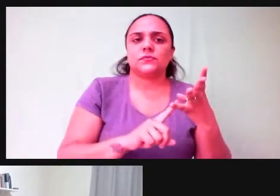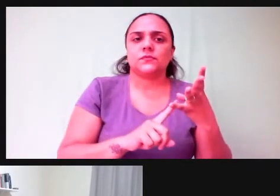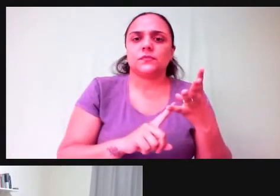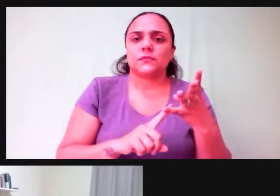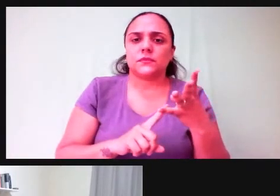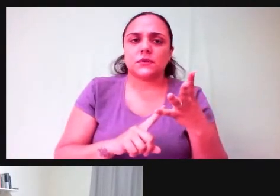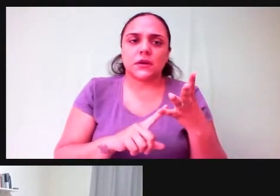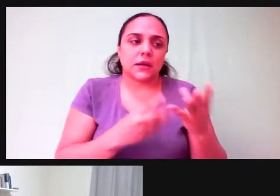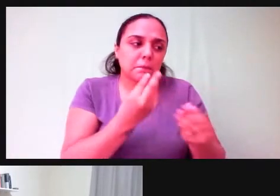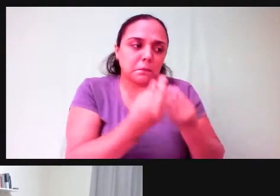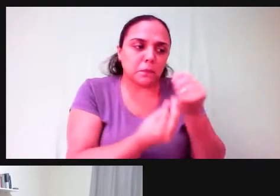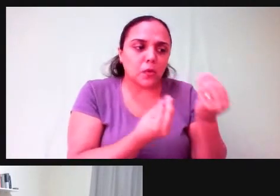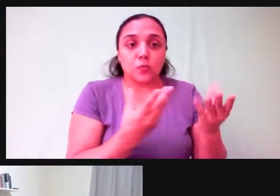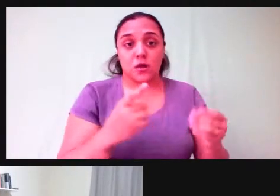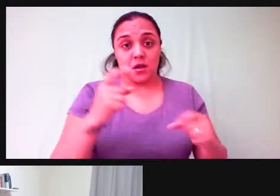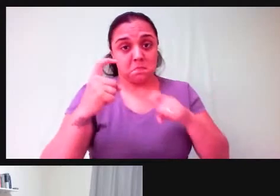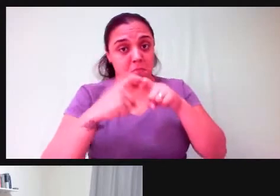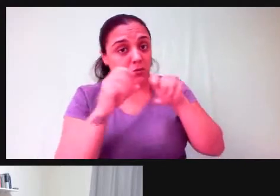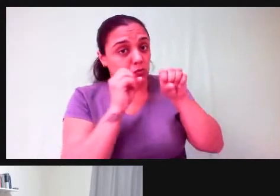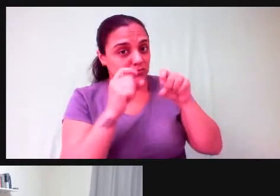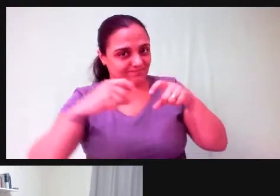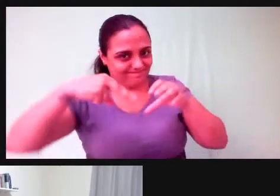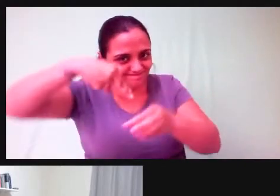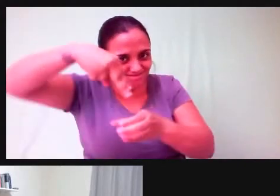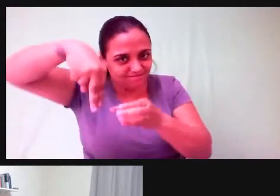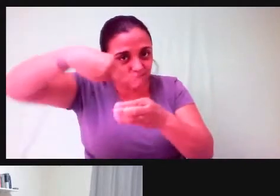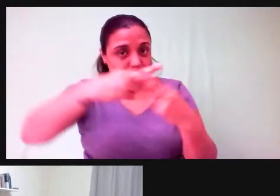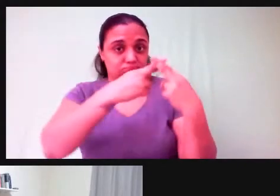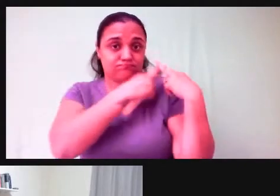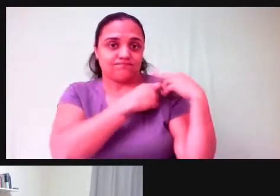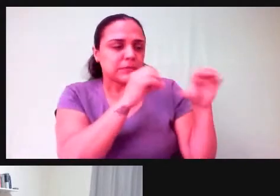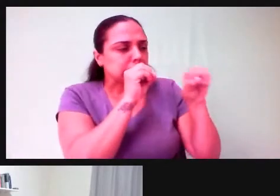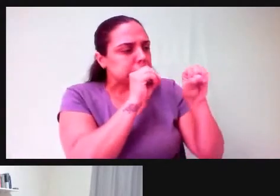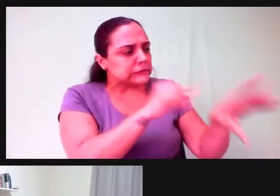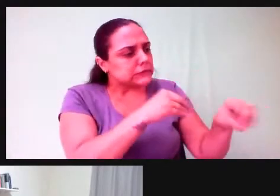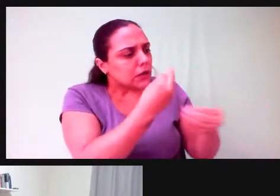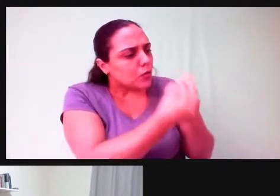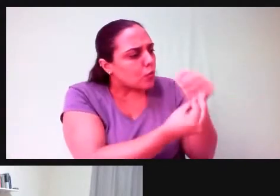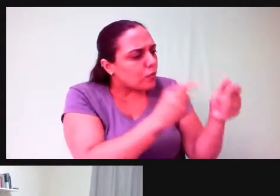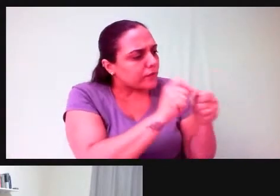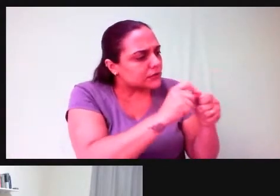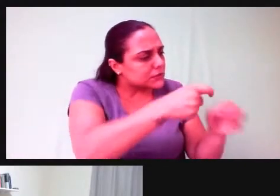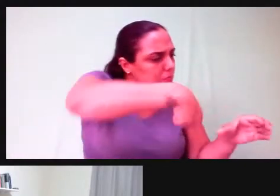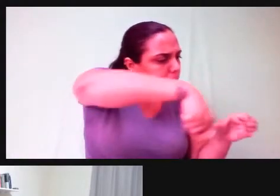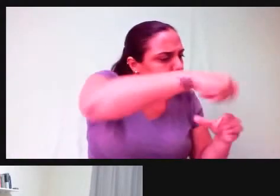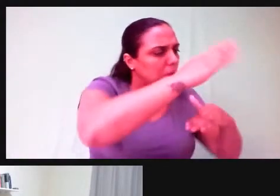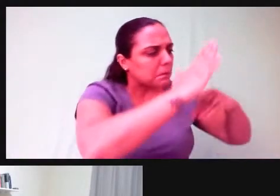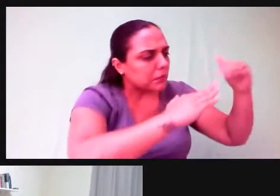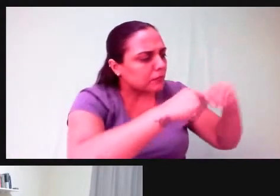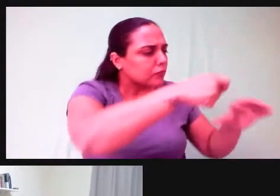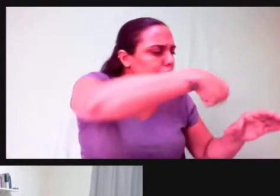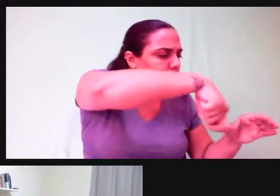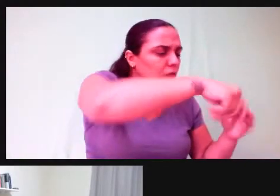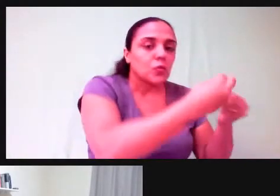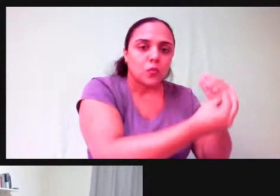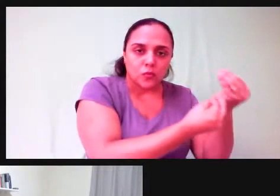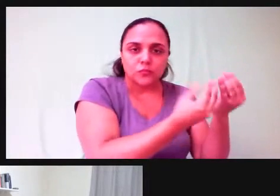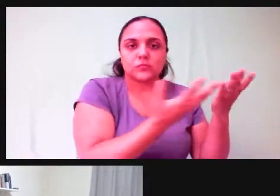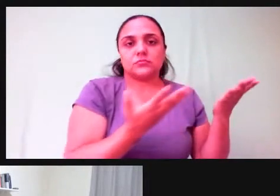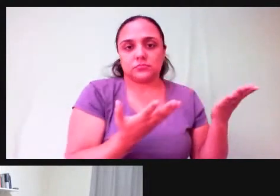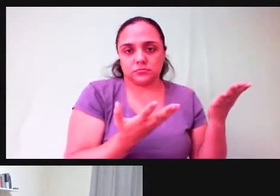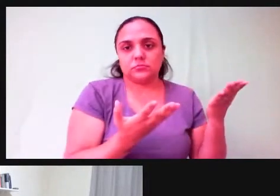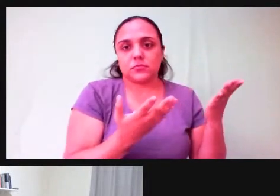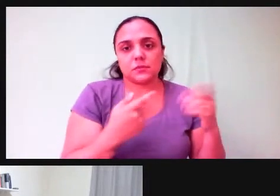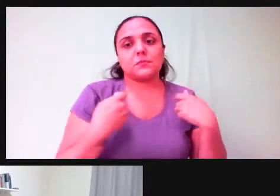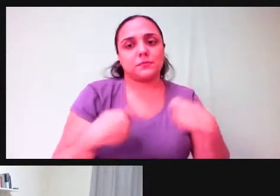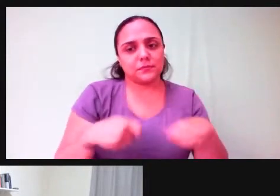ensinar a forma de preparo, ensinar como conservar esses produtos, né? Então, assim, nesse projeto TEA Nutri, que eu falei inicialmente, que a